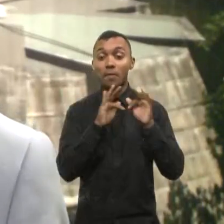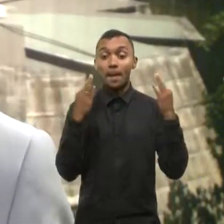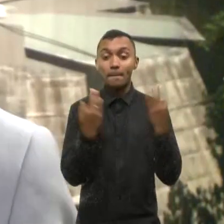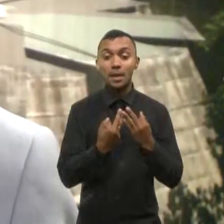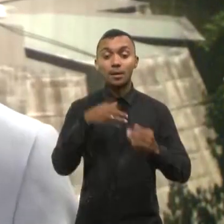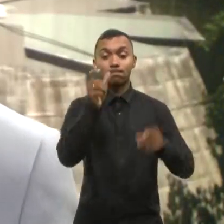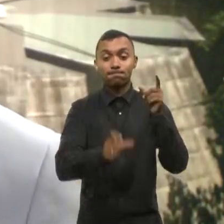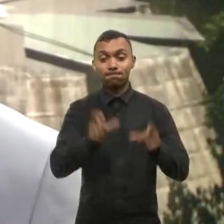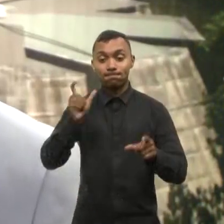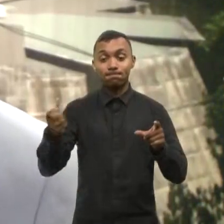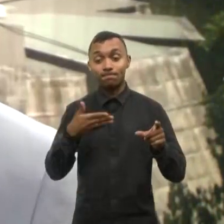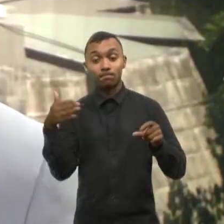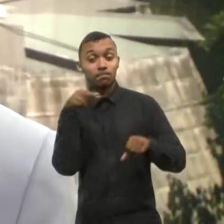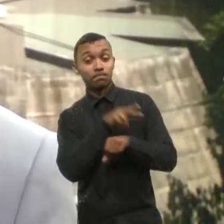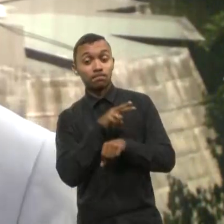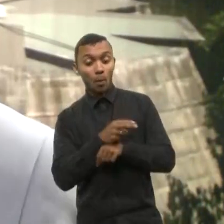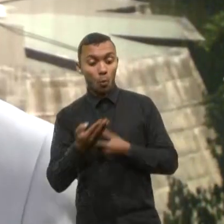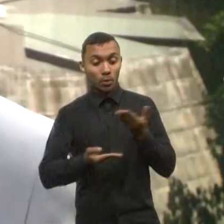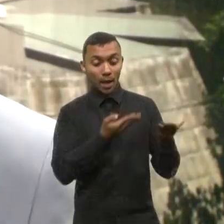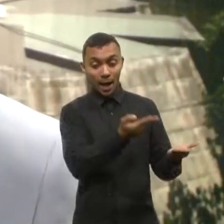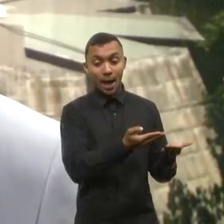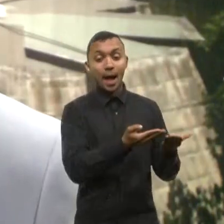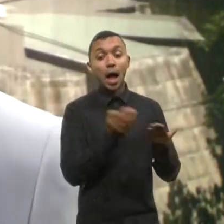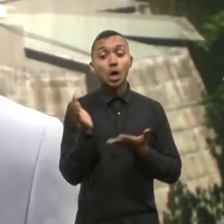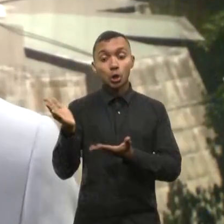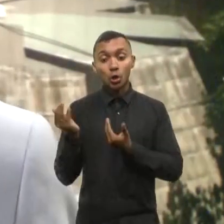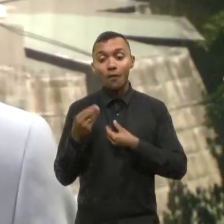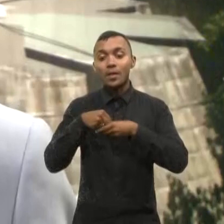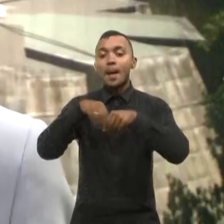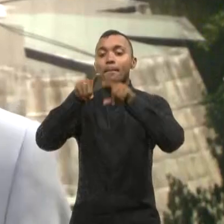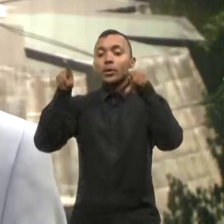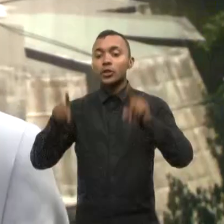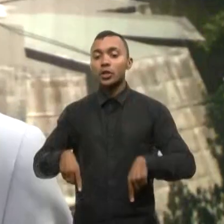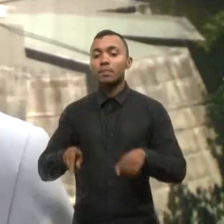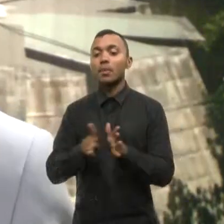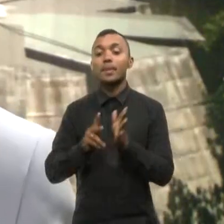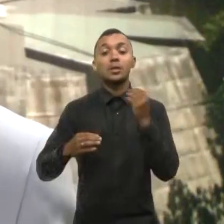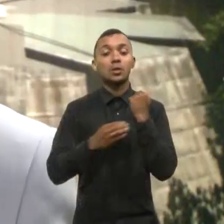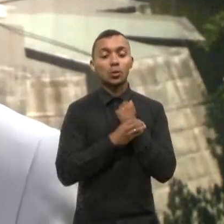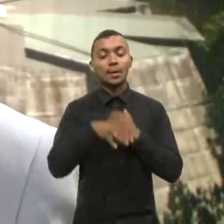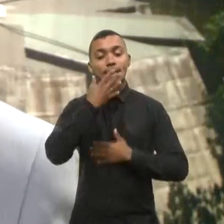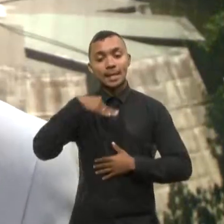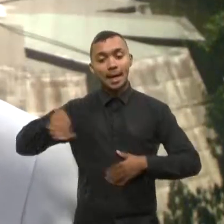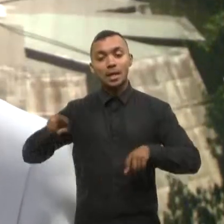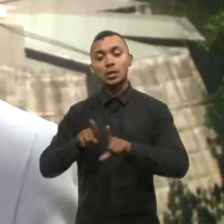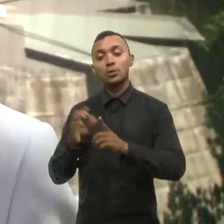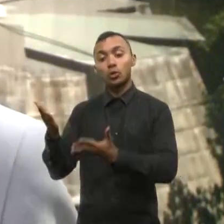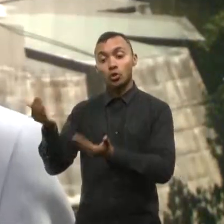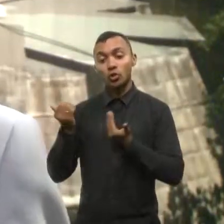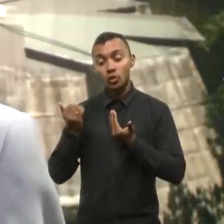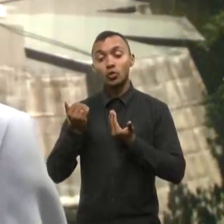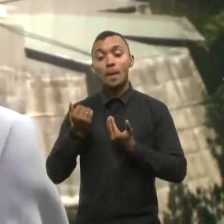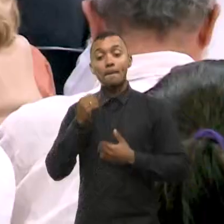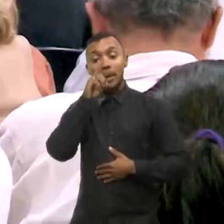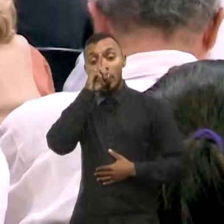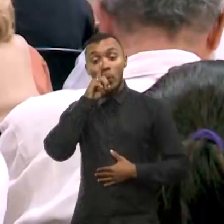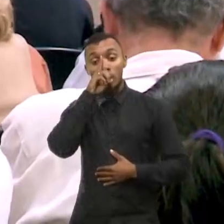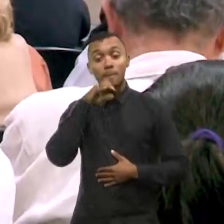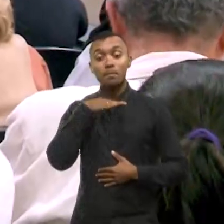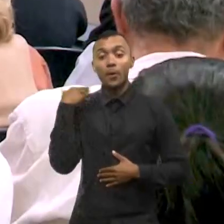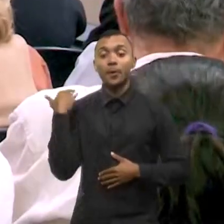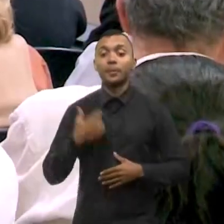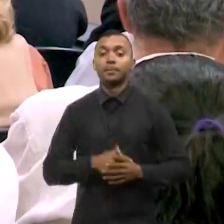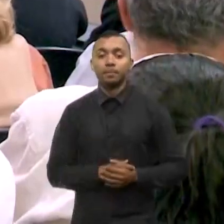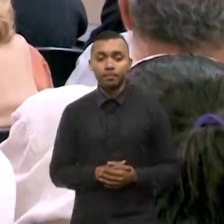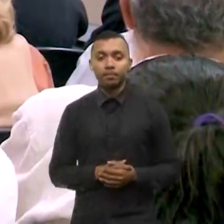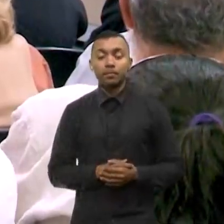estão acompanhando esses adolescentes no nosso programa de proteção de crianças e adolescentes ameaçados de morte. As ações